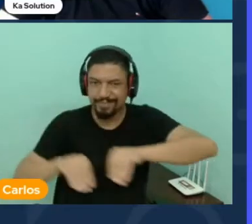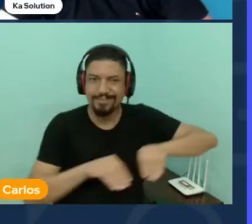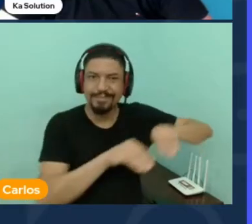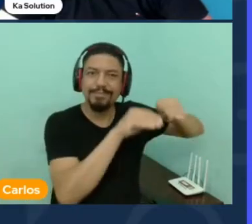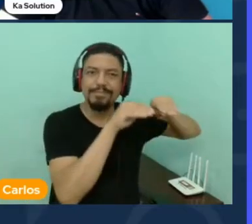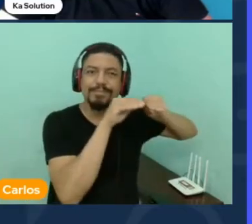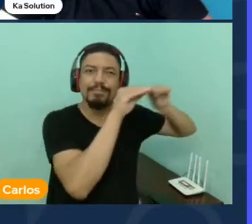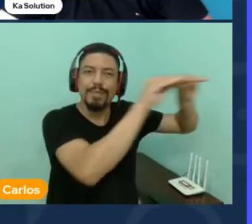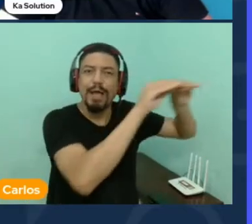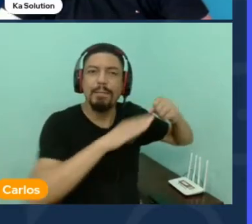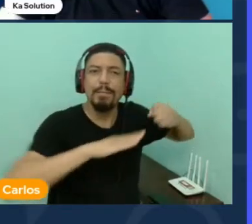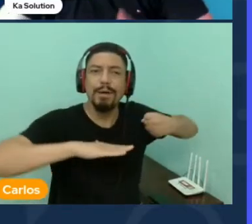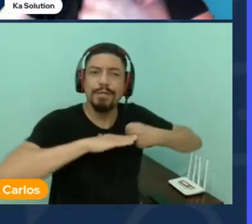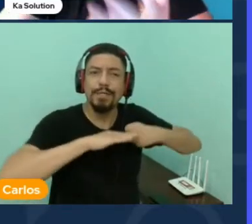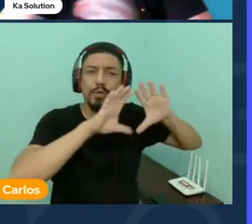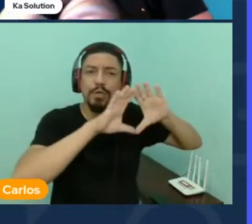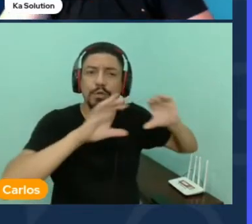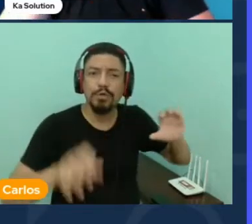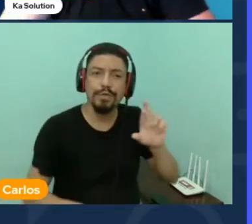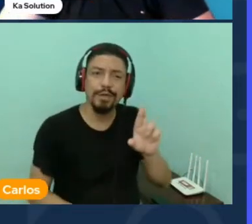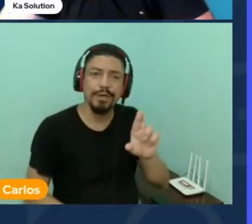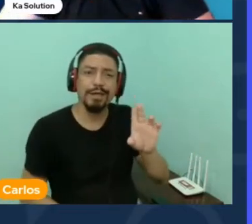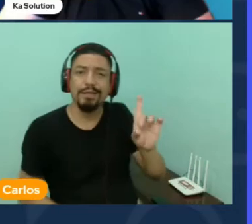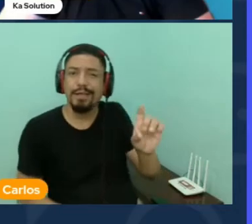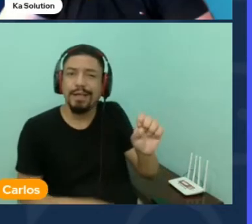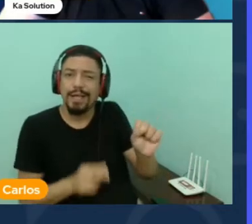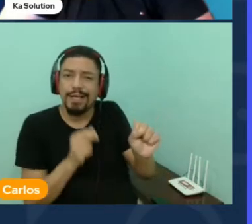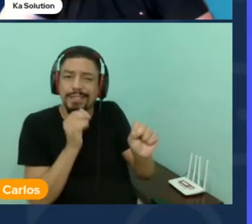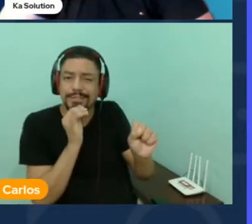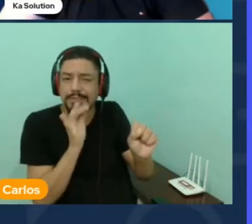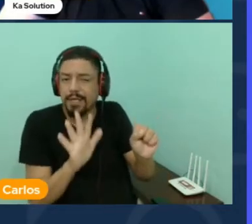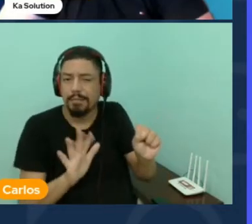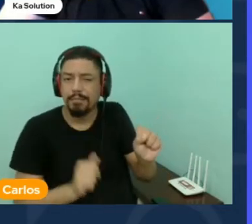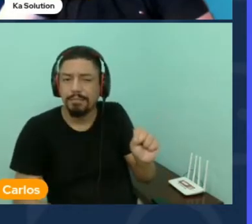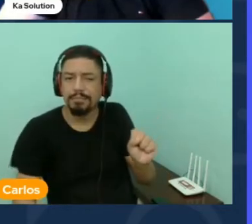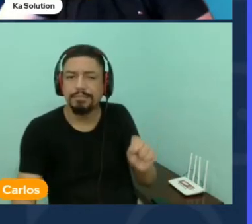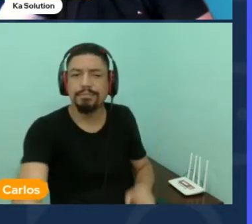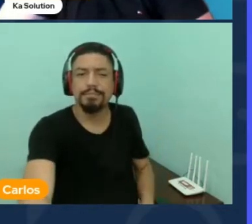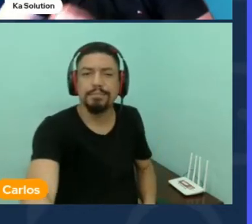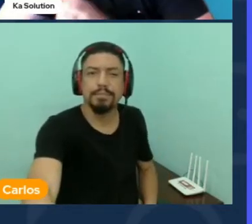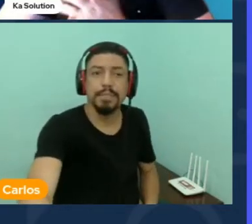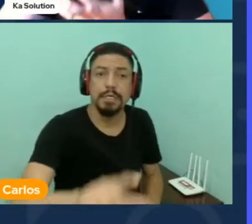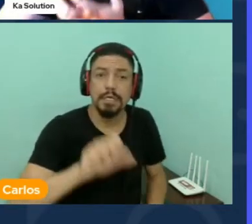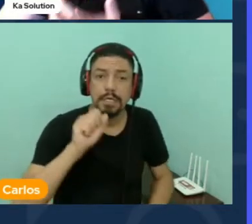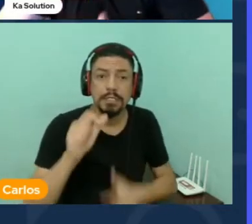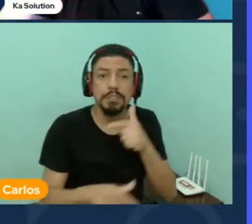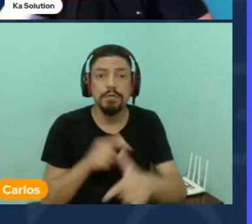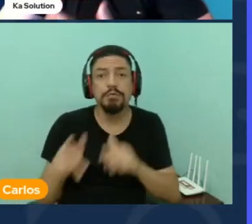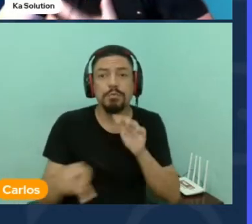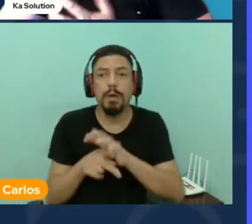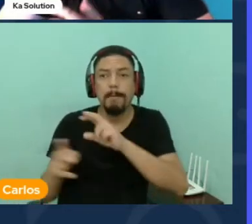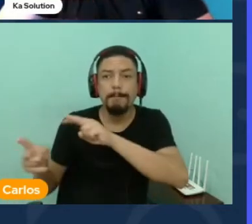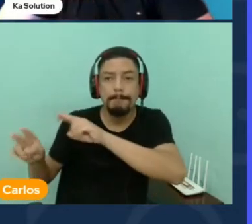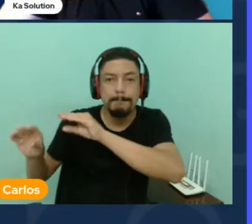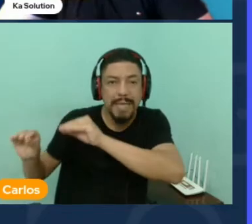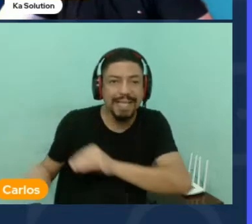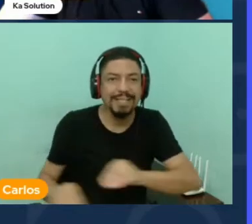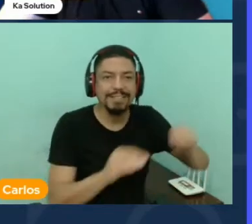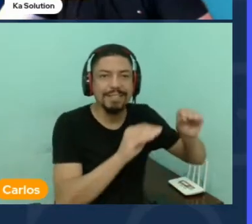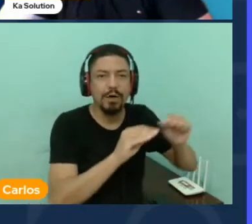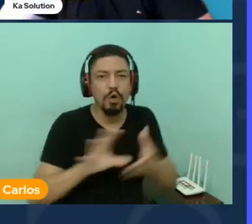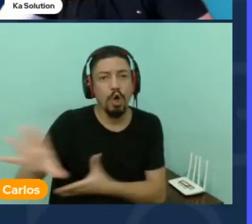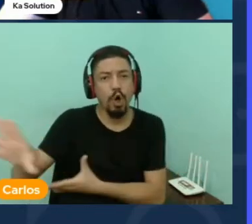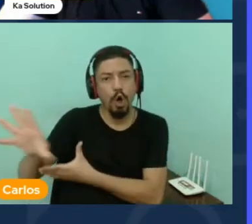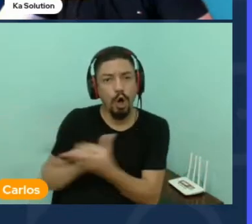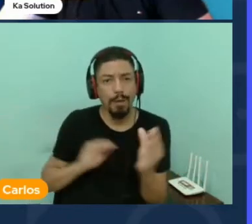de dados na nuvem, para um RDS, por exemplo. Ele é um serviço de migração ou de replicação